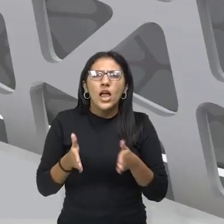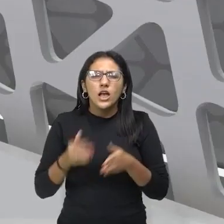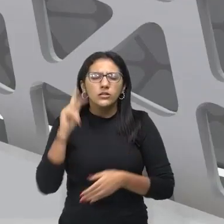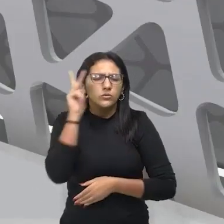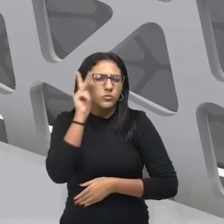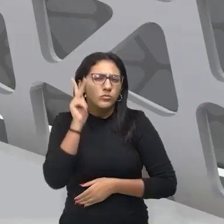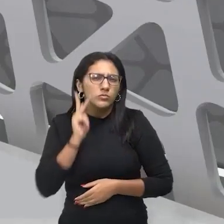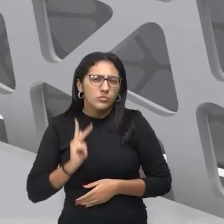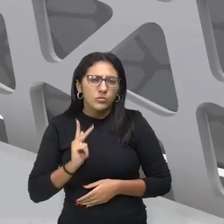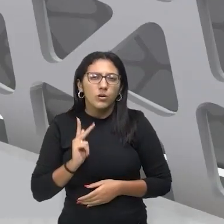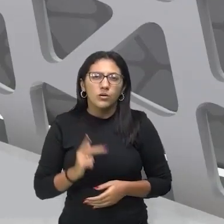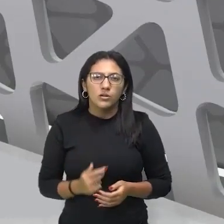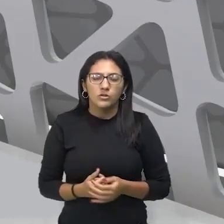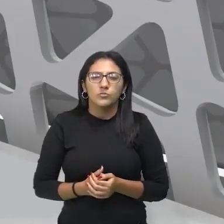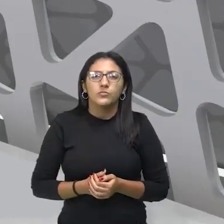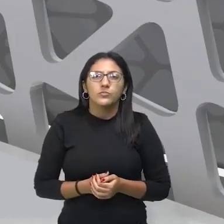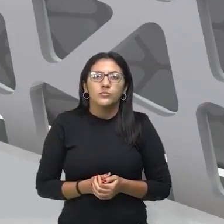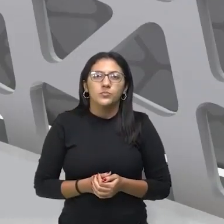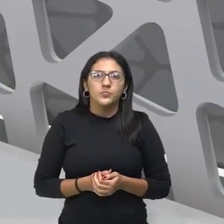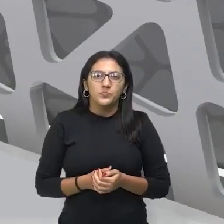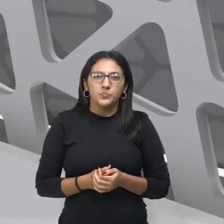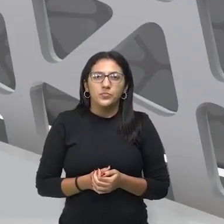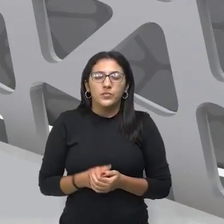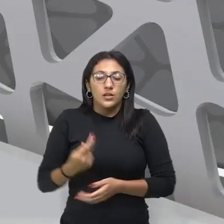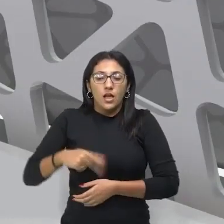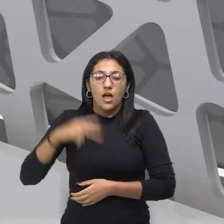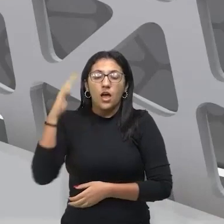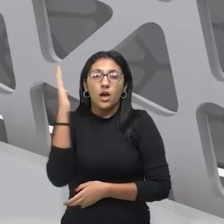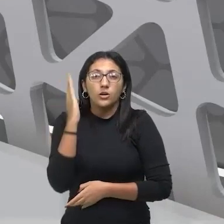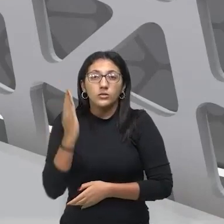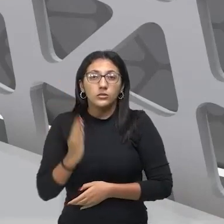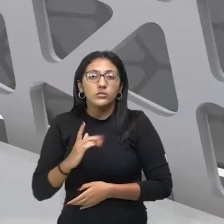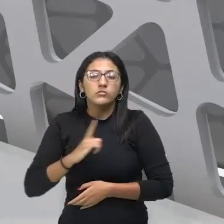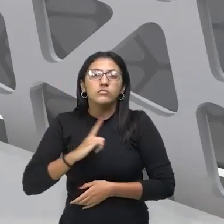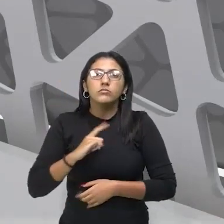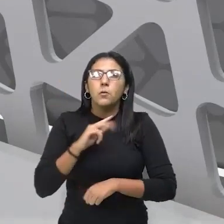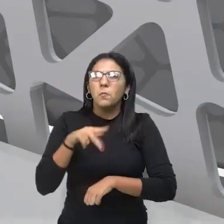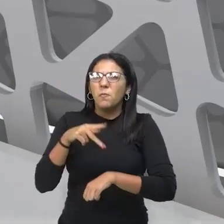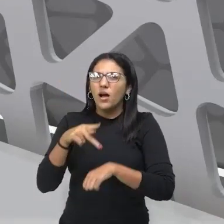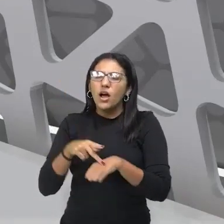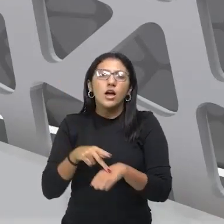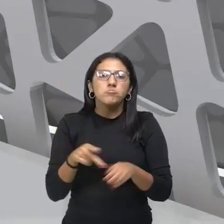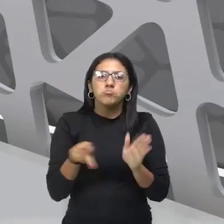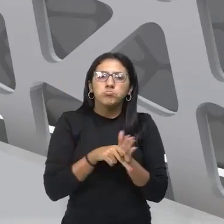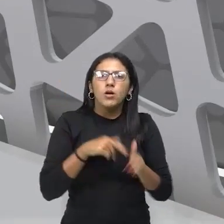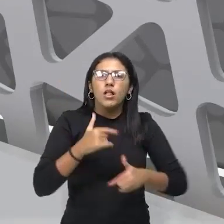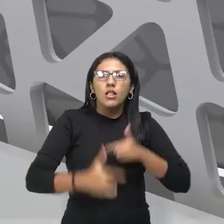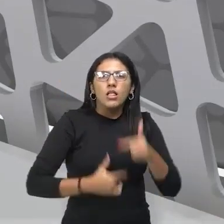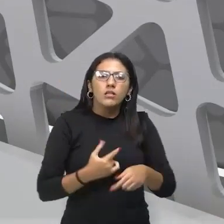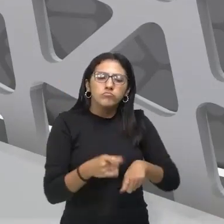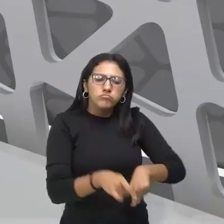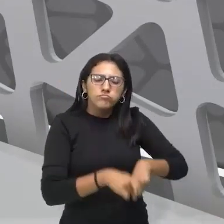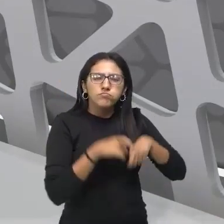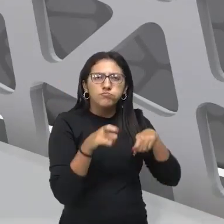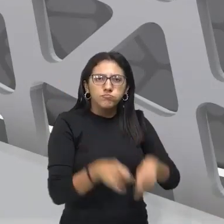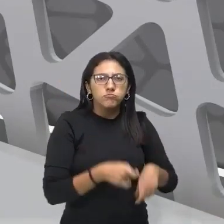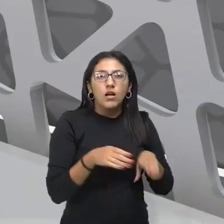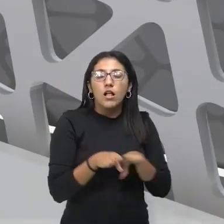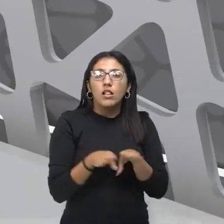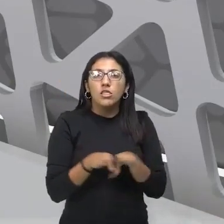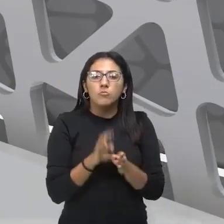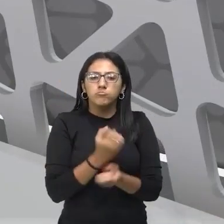história onde o Brasil era um país agrário, né, e